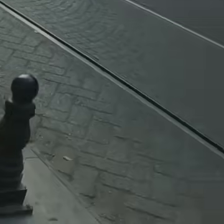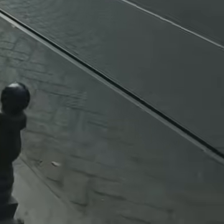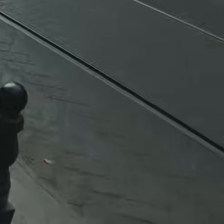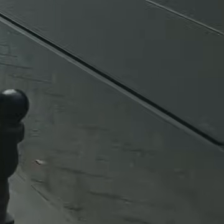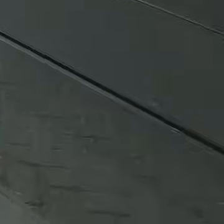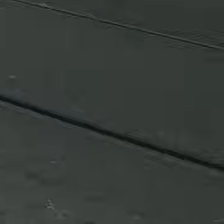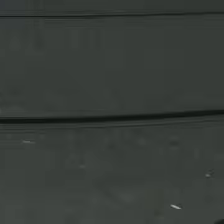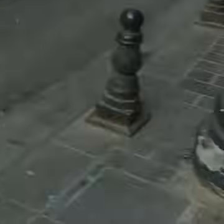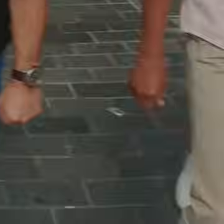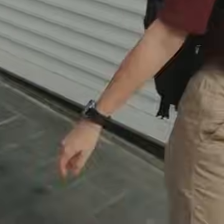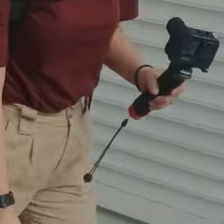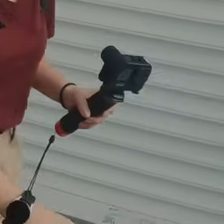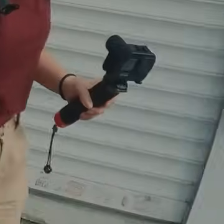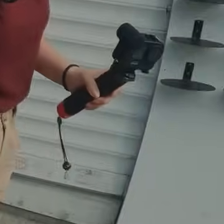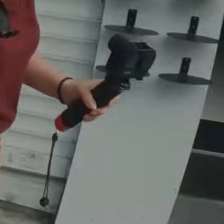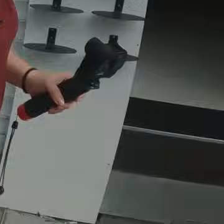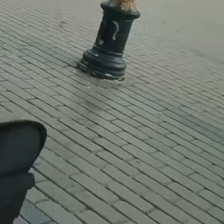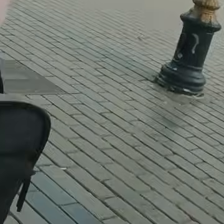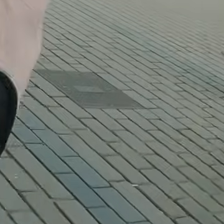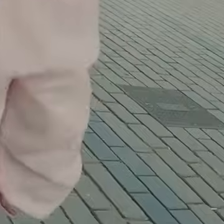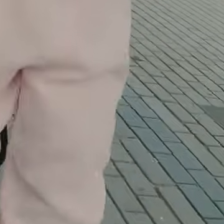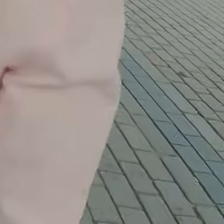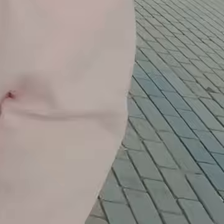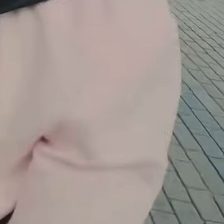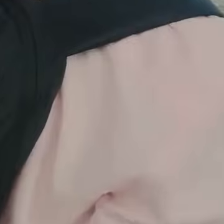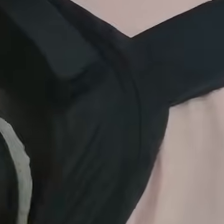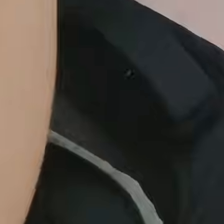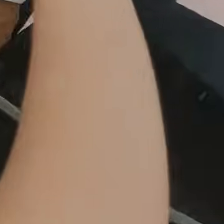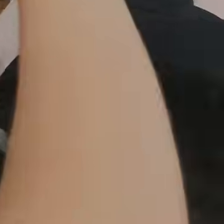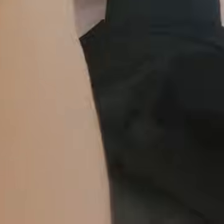Achamos! Aqui é a mesquita azul? É.